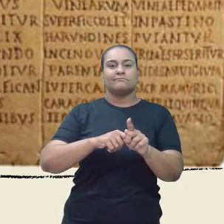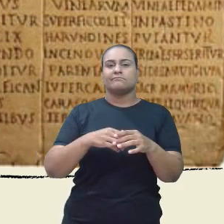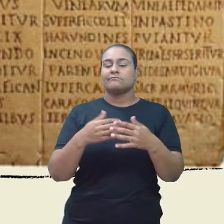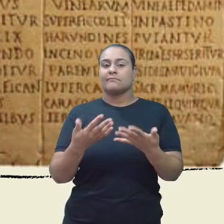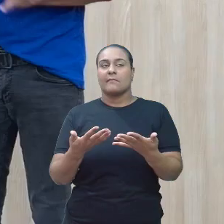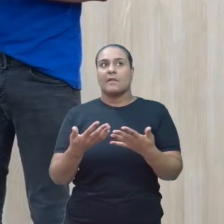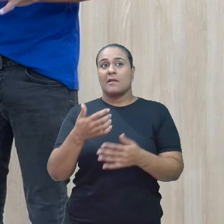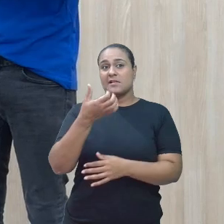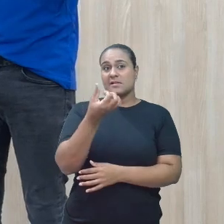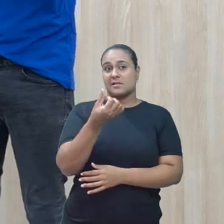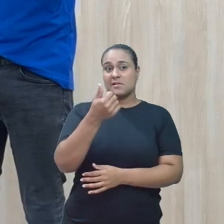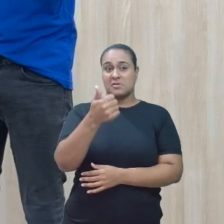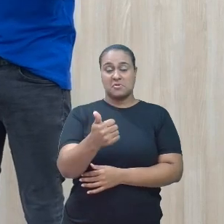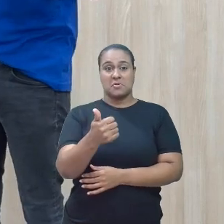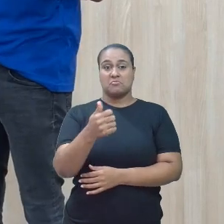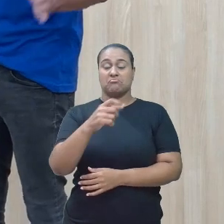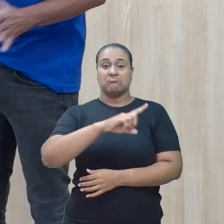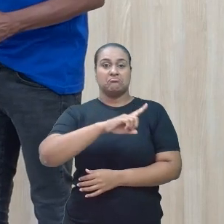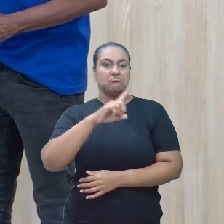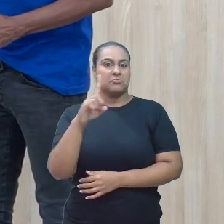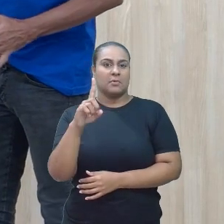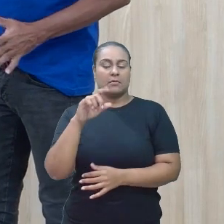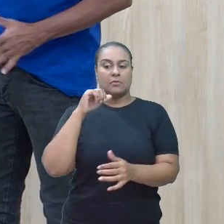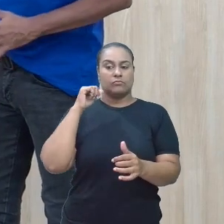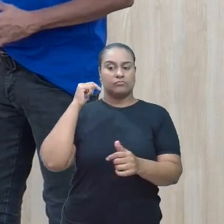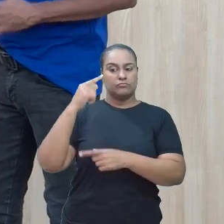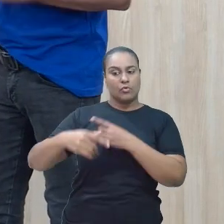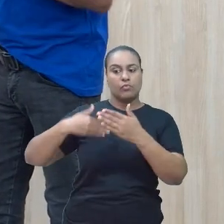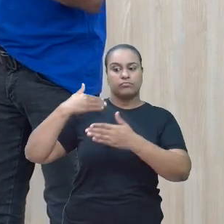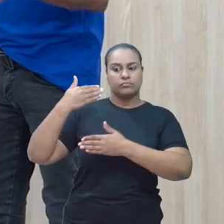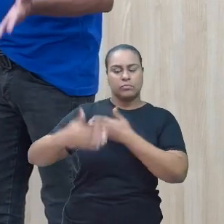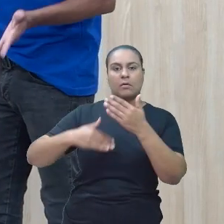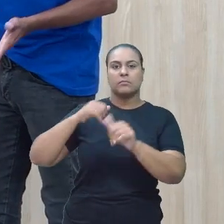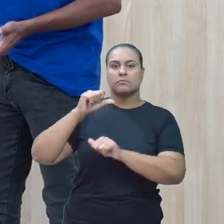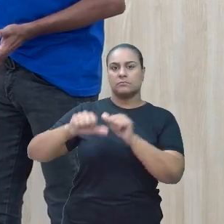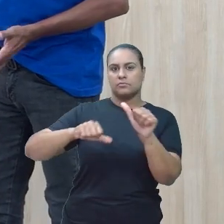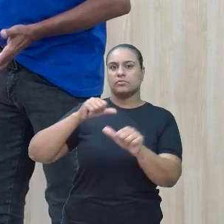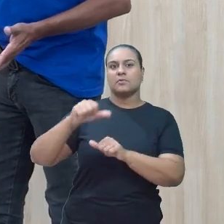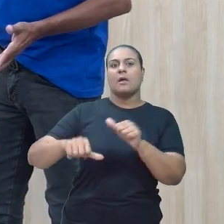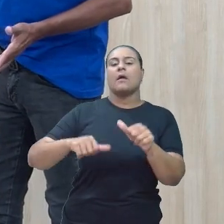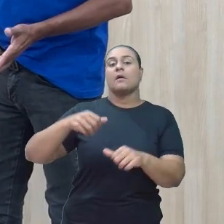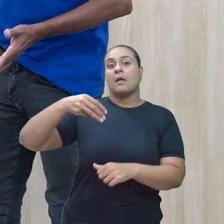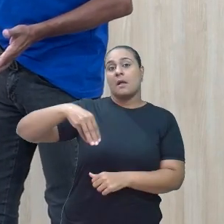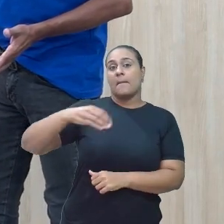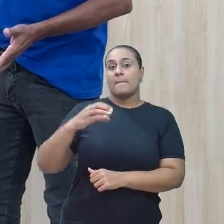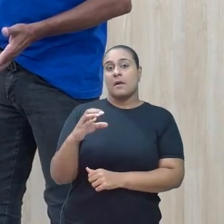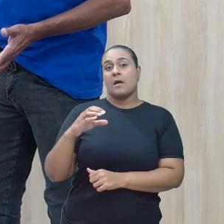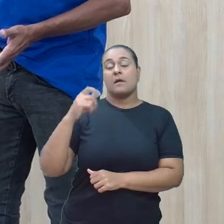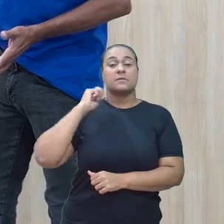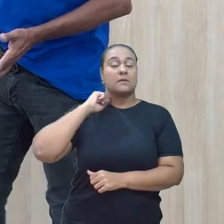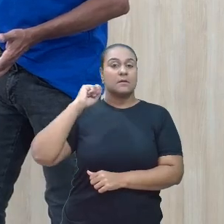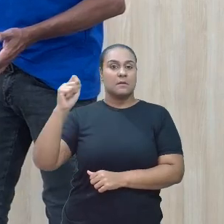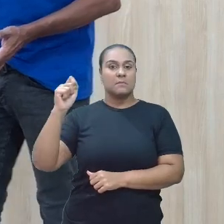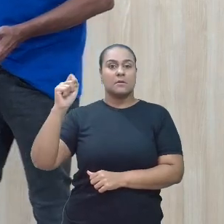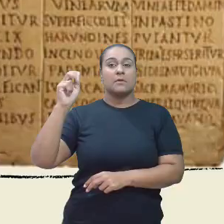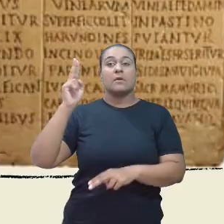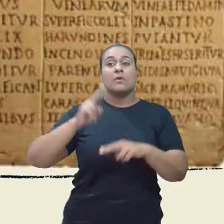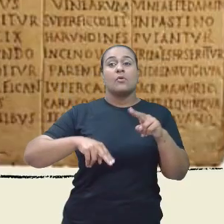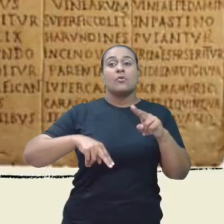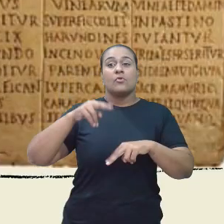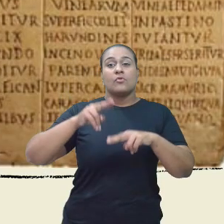Ficava 61 dias, então de um ano para o outro mudava tudo, tá? Era março, abril, maio, junho, quinto,